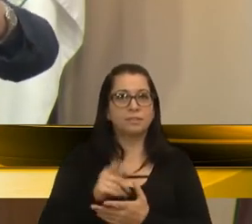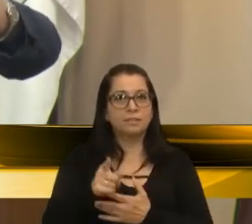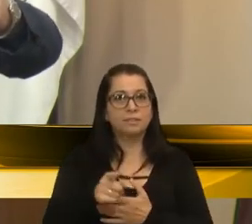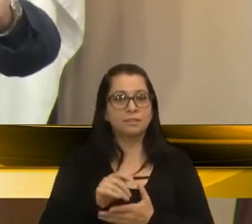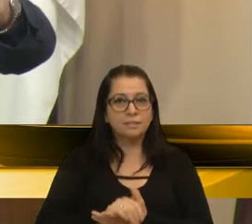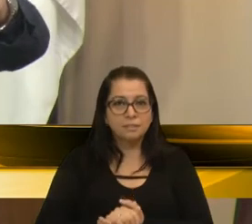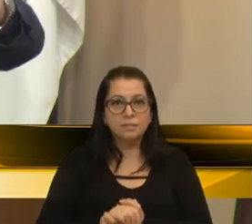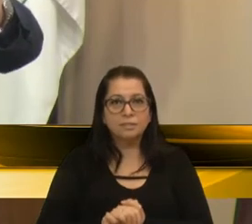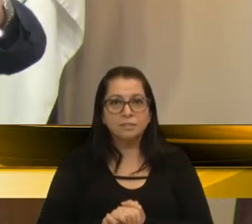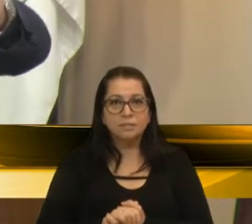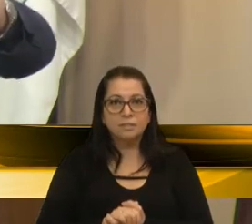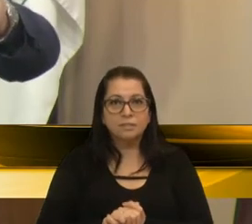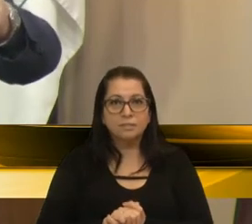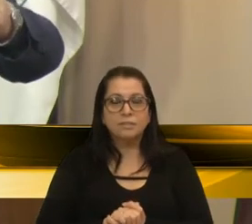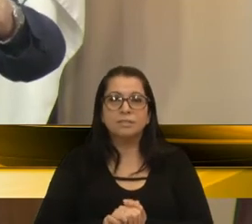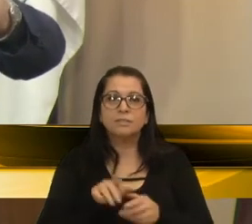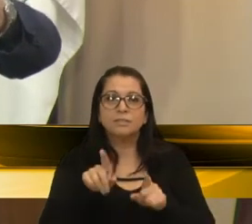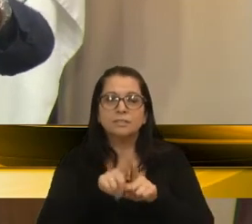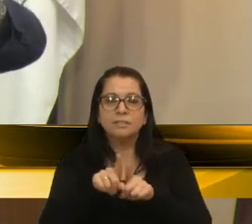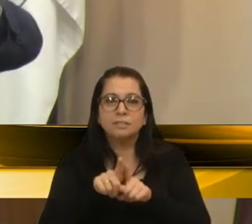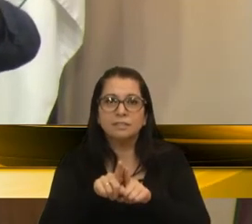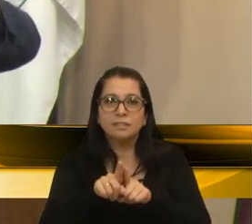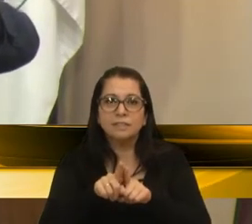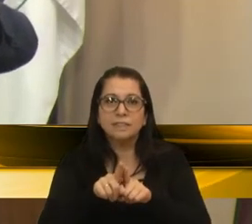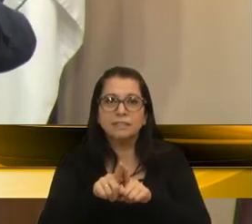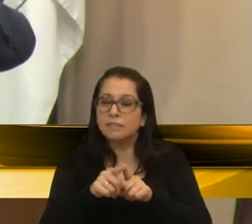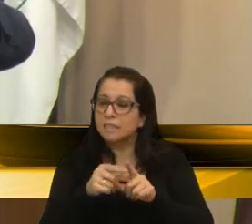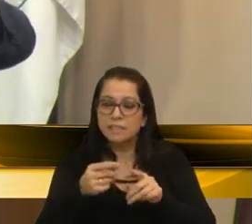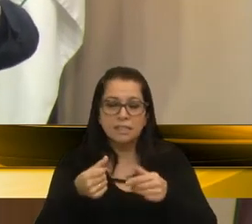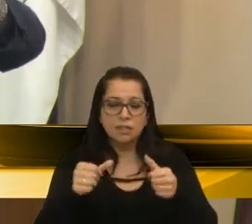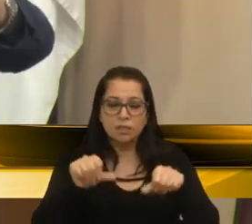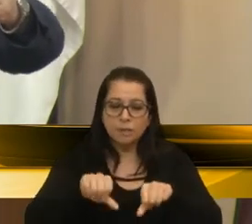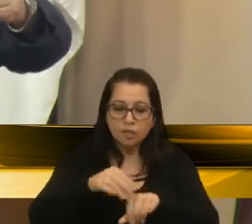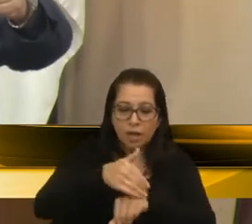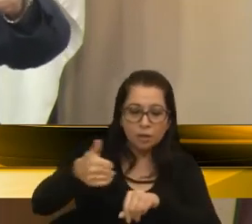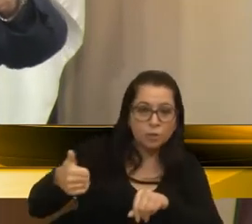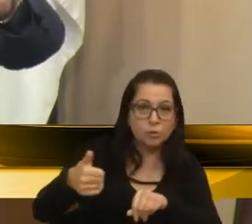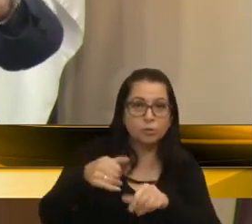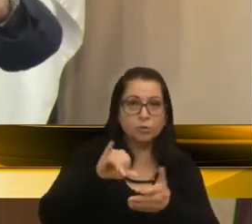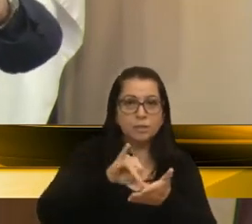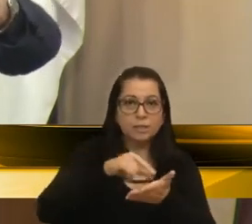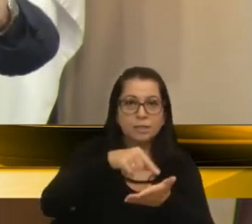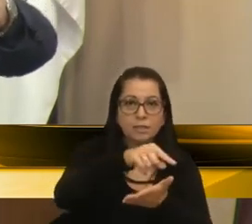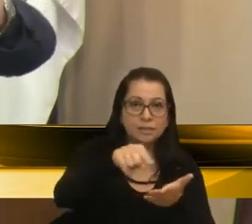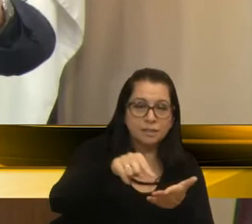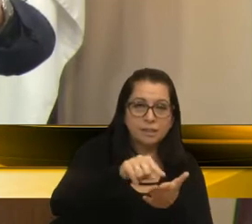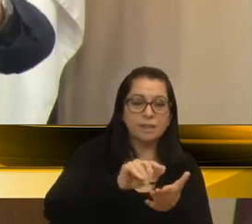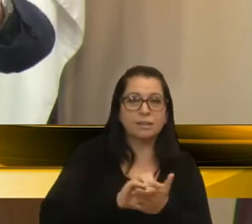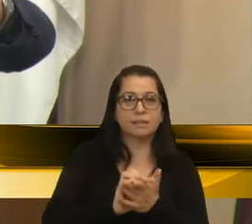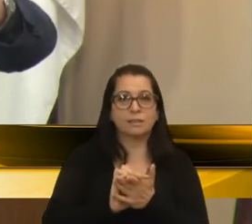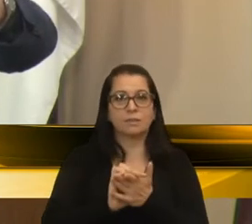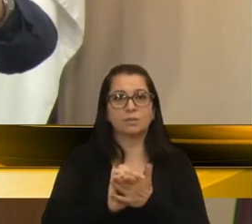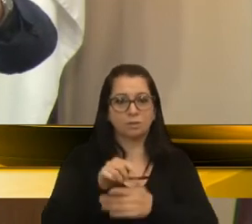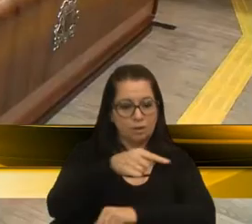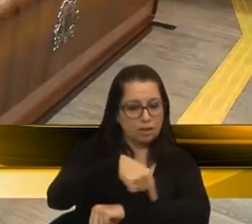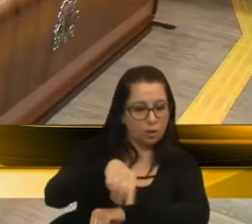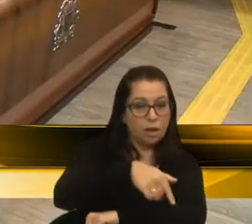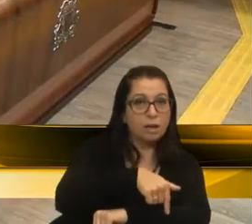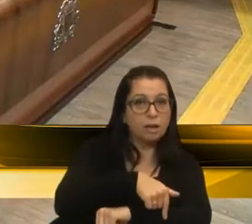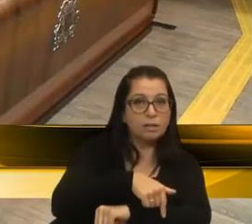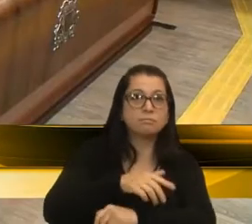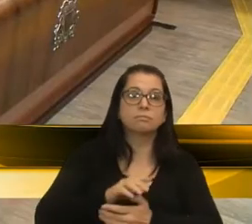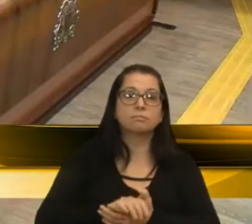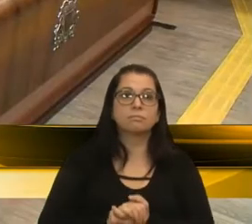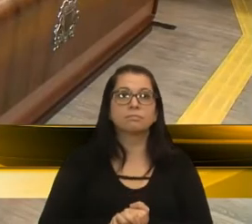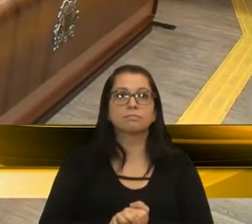Fazenda Souza, tá? Vai ser desmanchado o eixo central, né, da rodovia